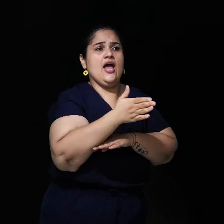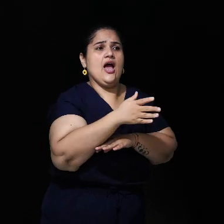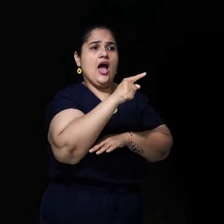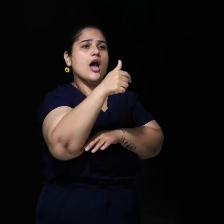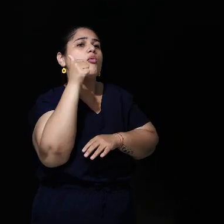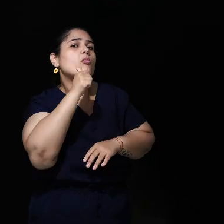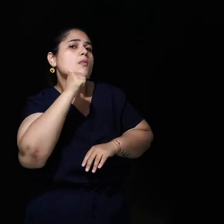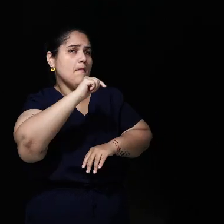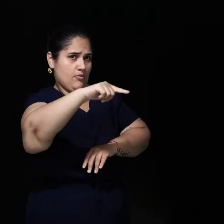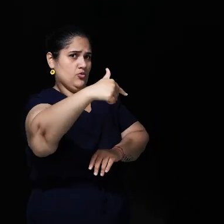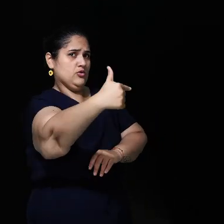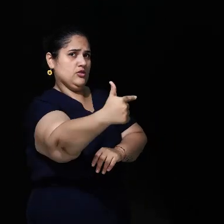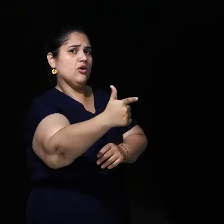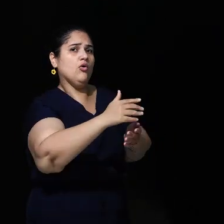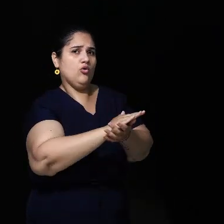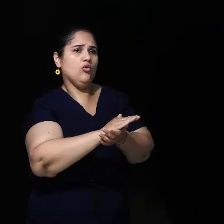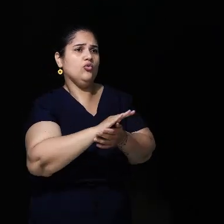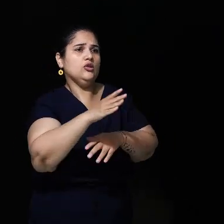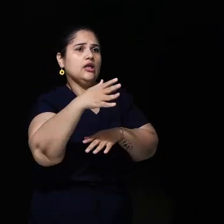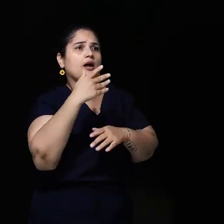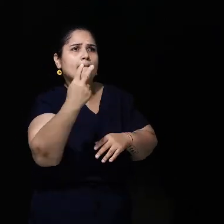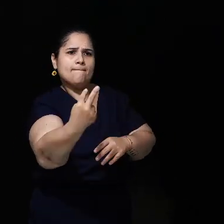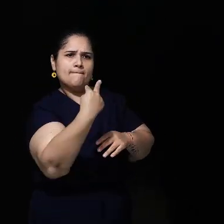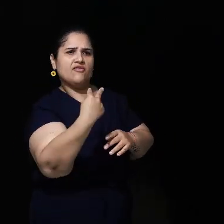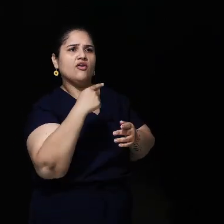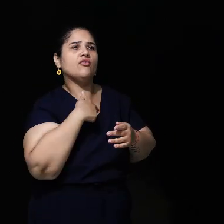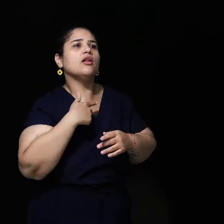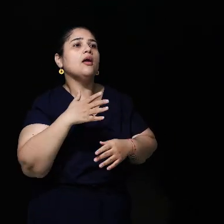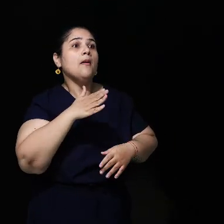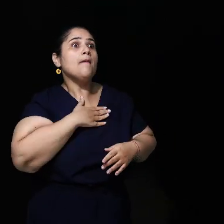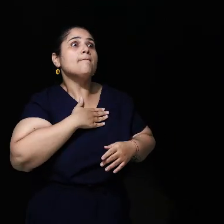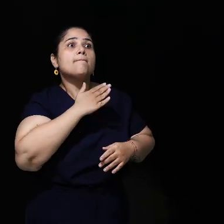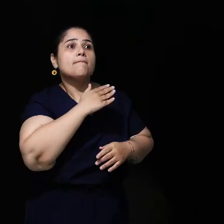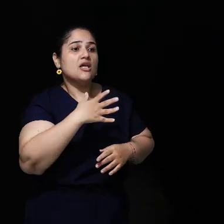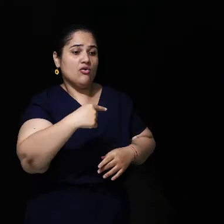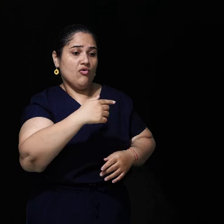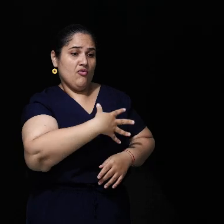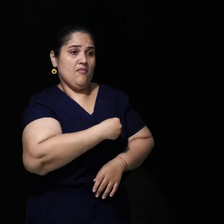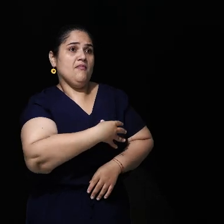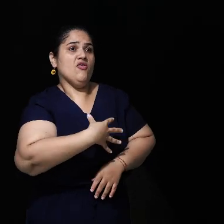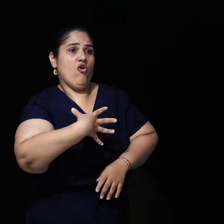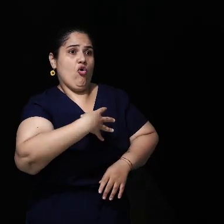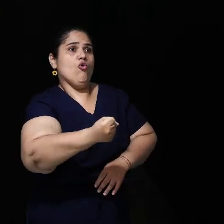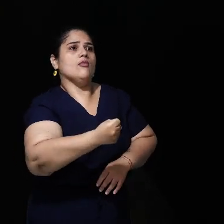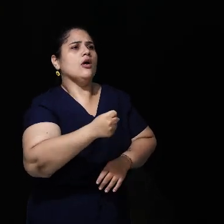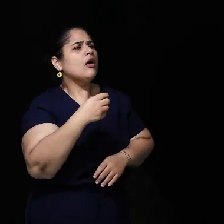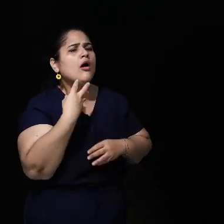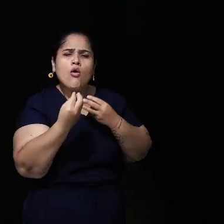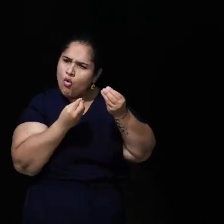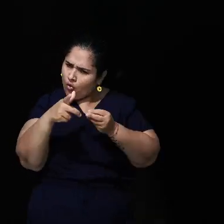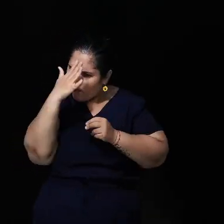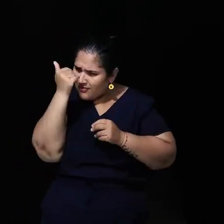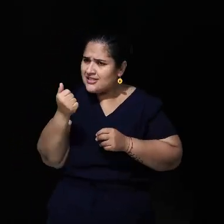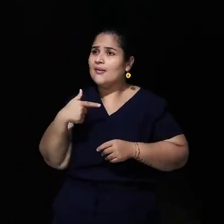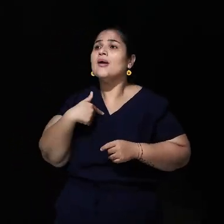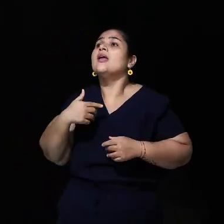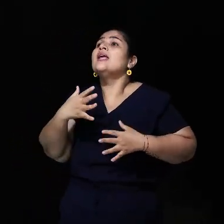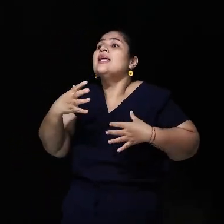amiga minha, a mulher de um dentista, disse: que foi, Beto? Meu filho se matou. Eu disse: como é que tu sabe? Porque eu sei, maninha. Tá doendo, uma dor